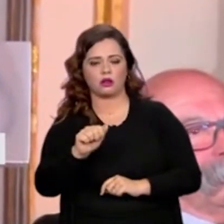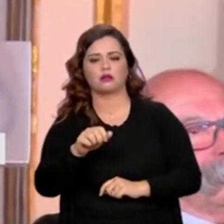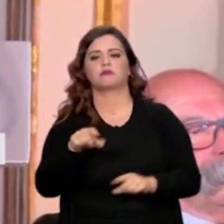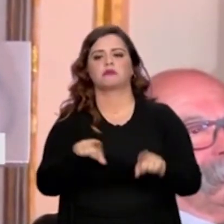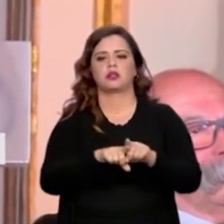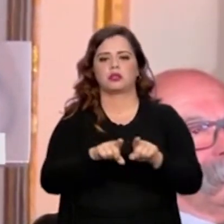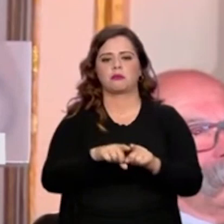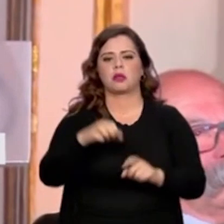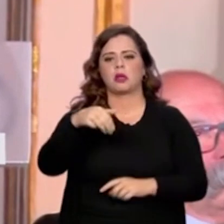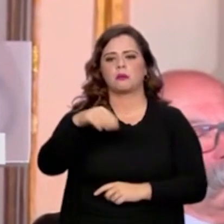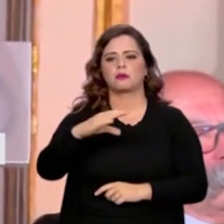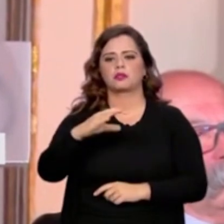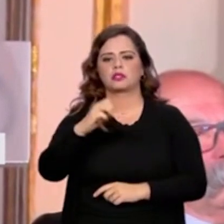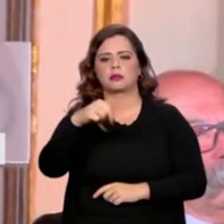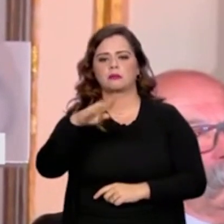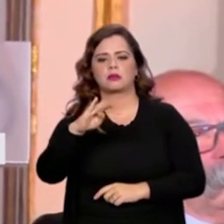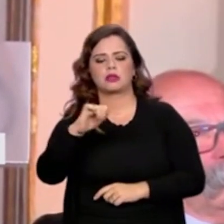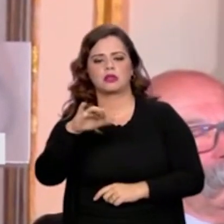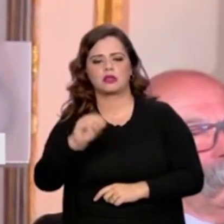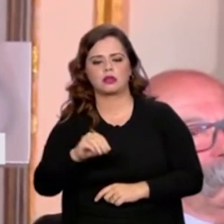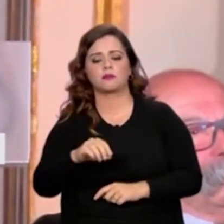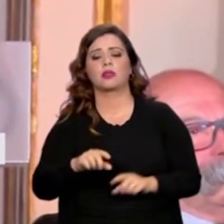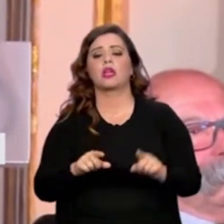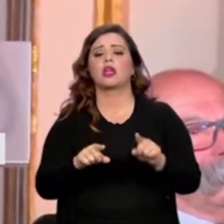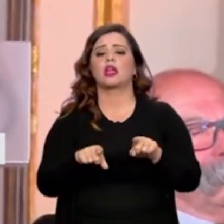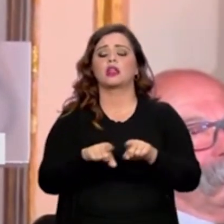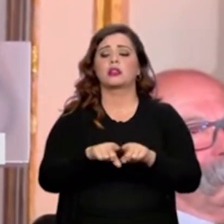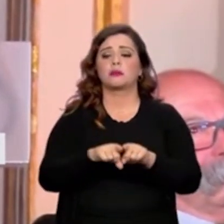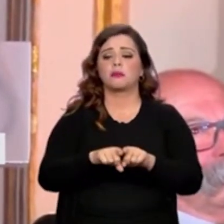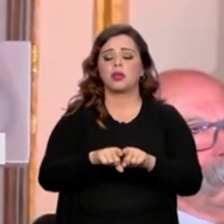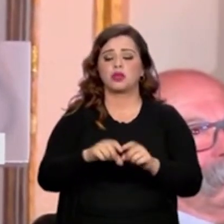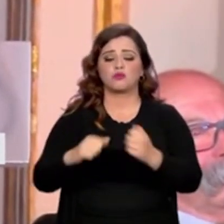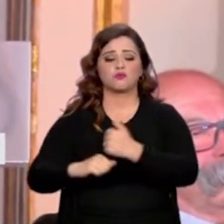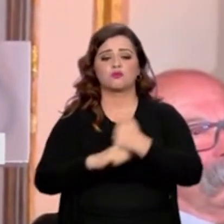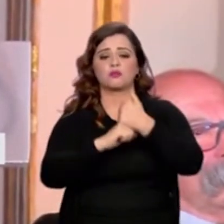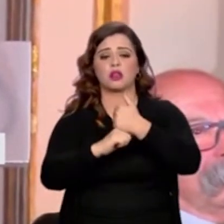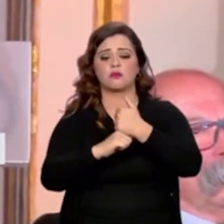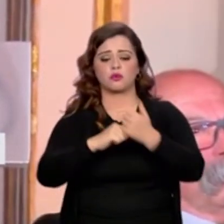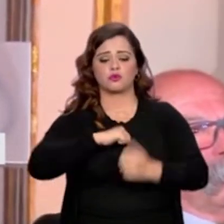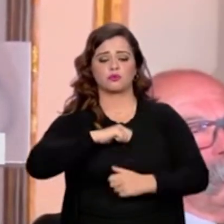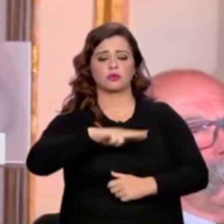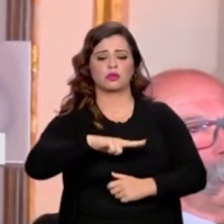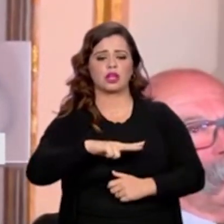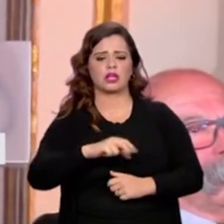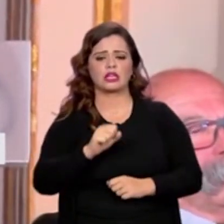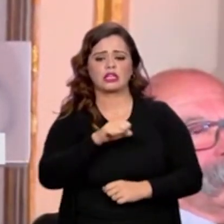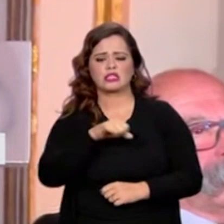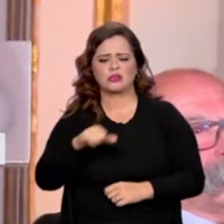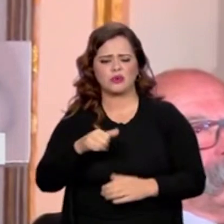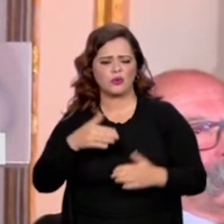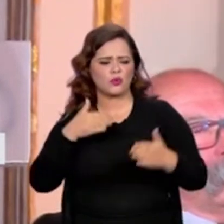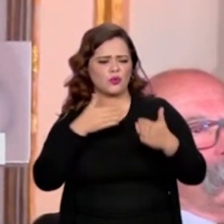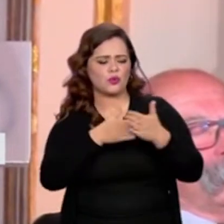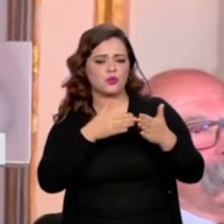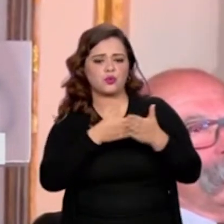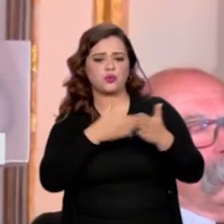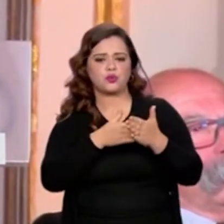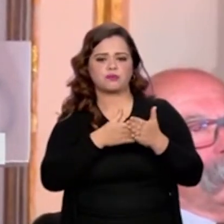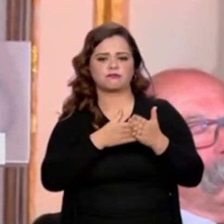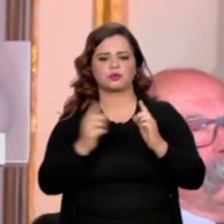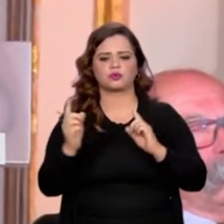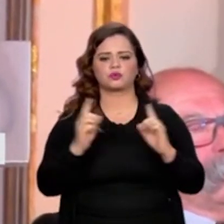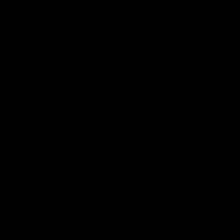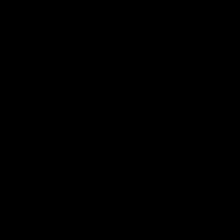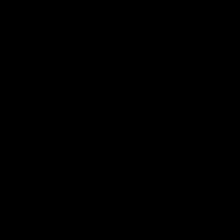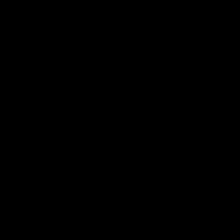da língua portuguesa, que nos une mesmo quando barreiras geográficas ou fronteiras nos separam.